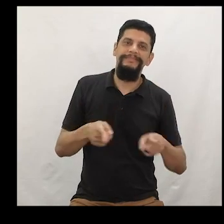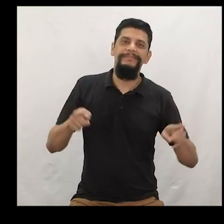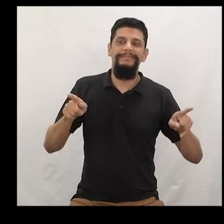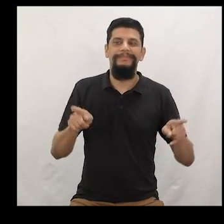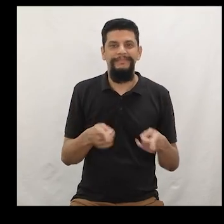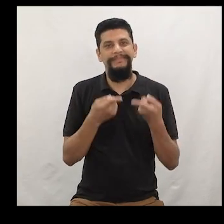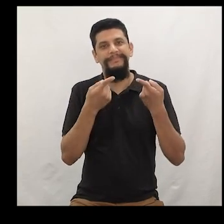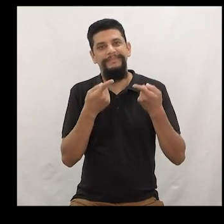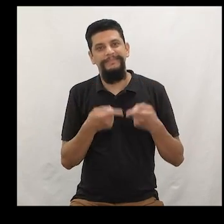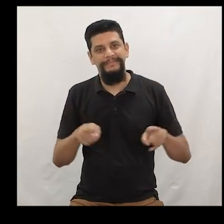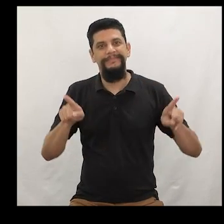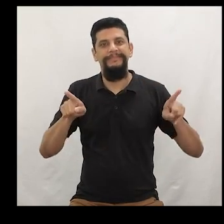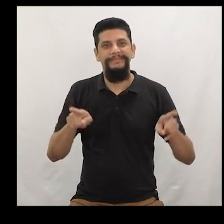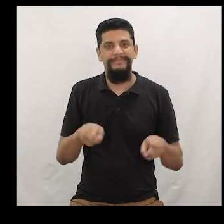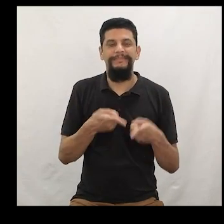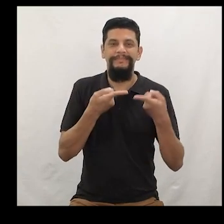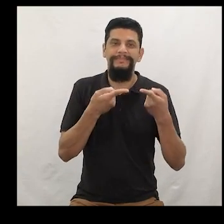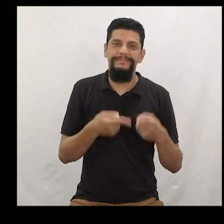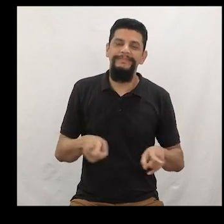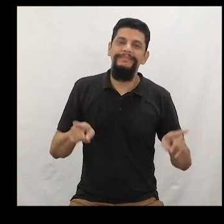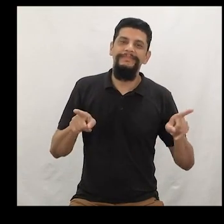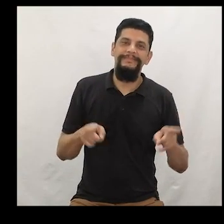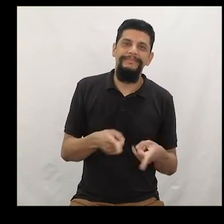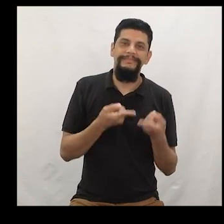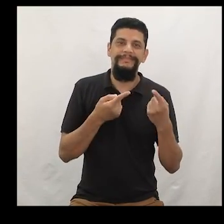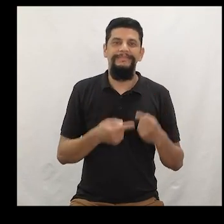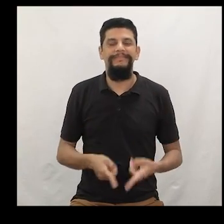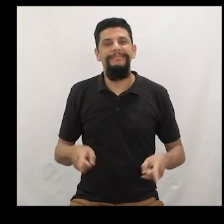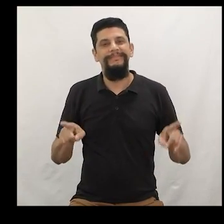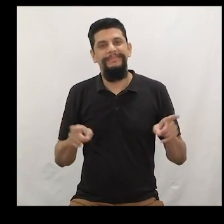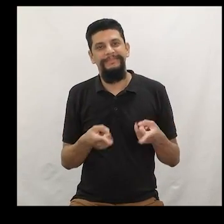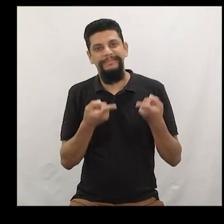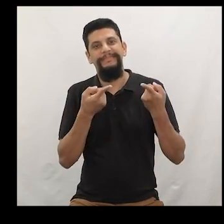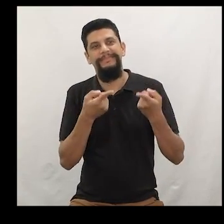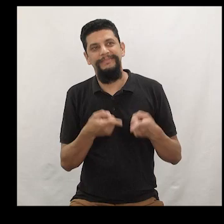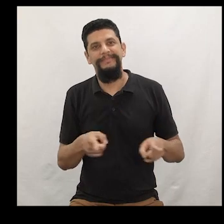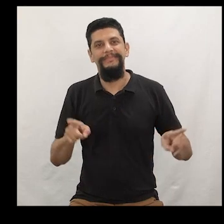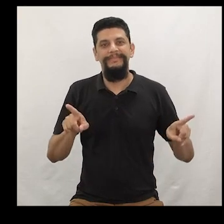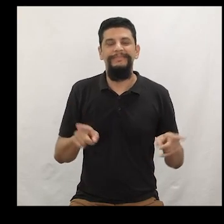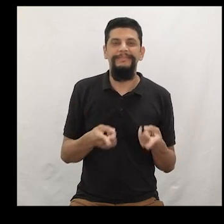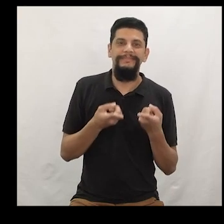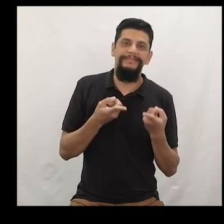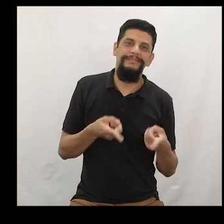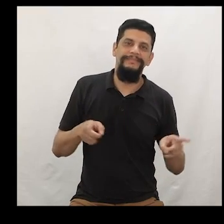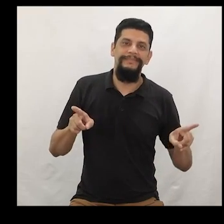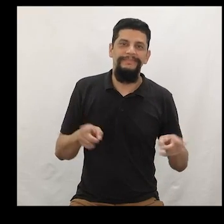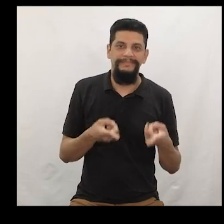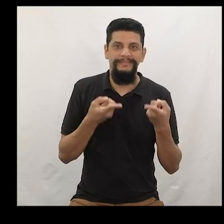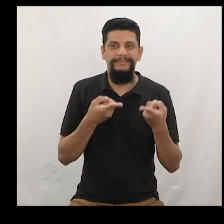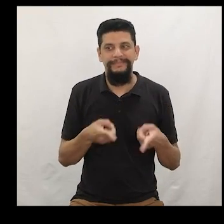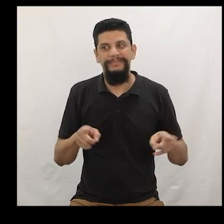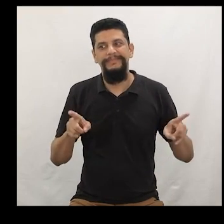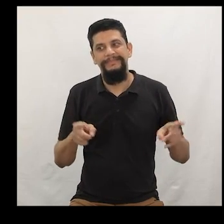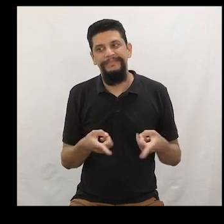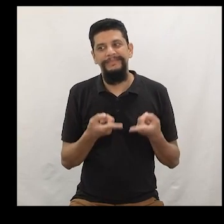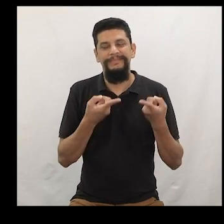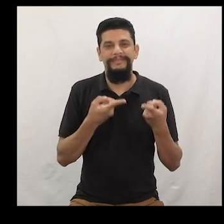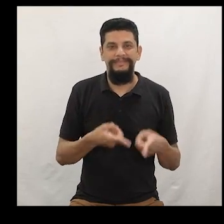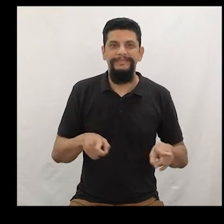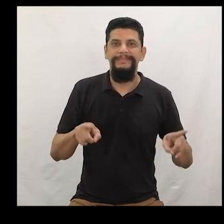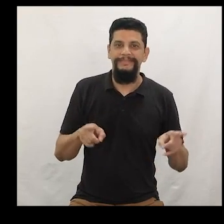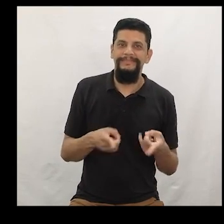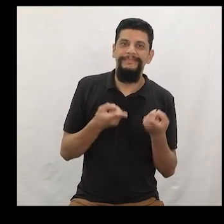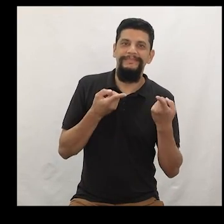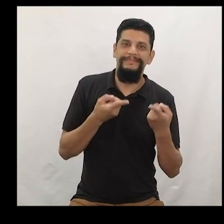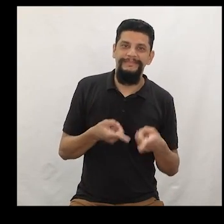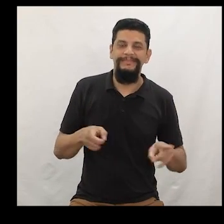laia, laia, laia, laia, laia, laia,